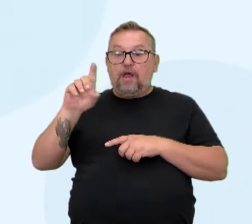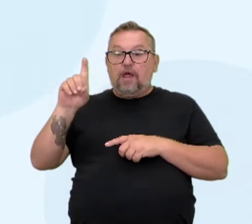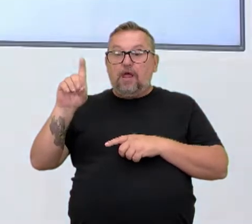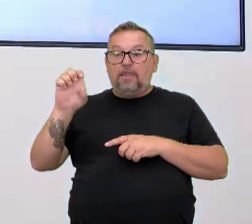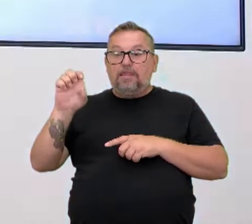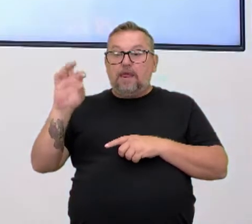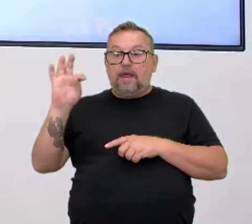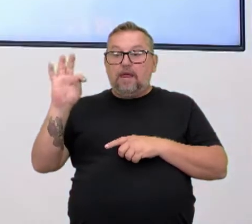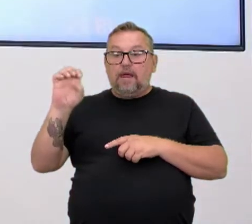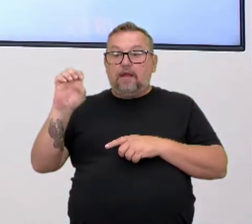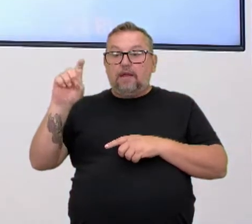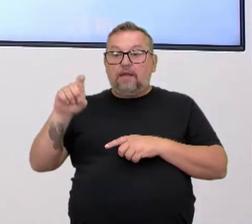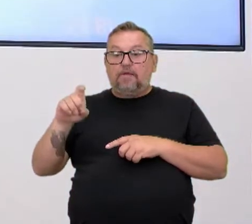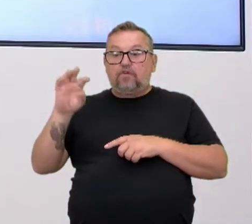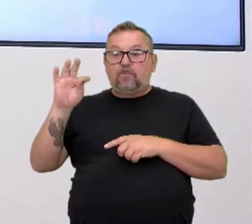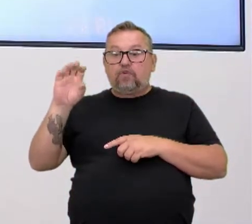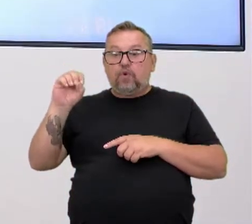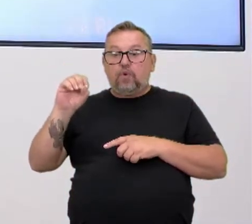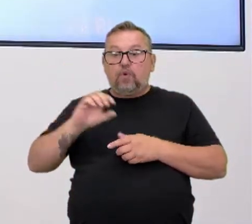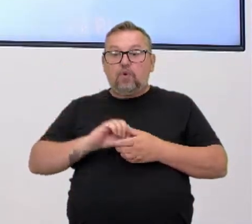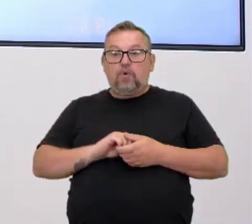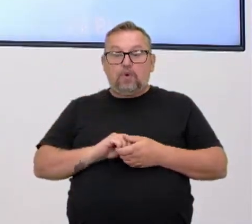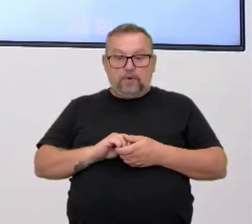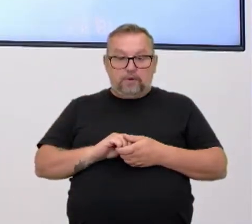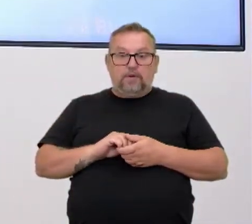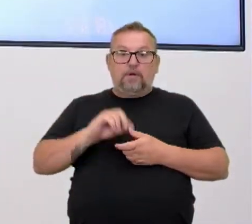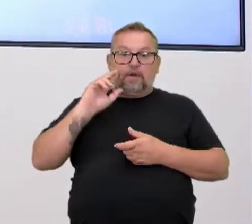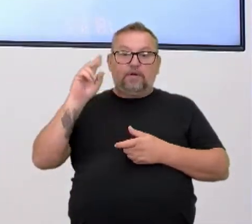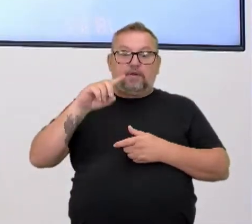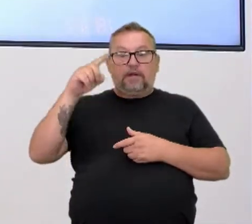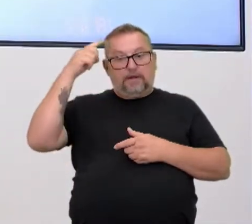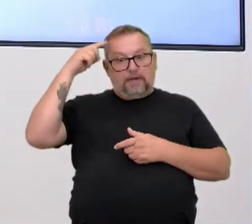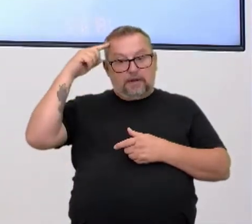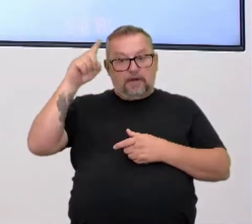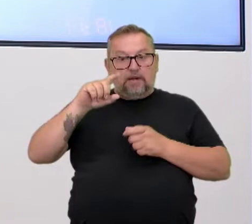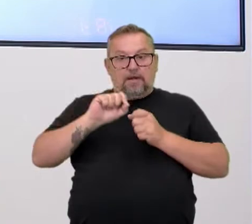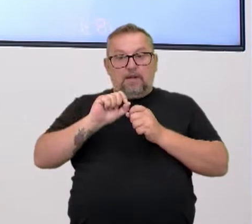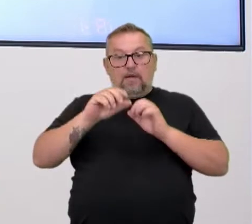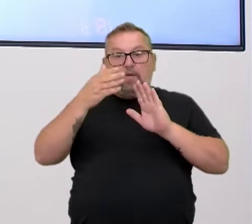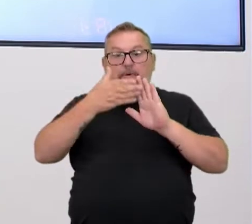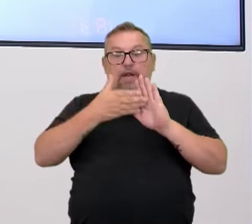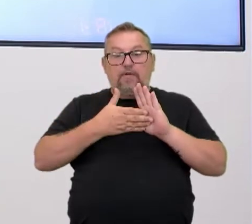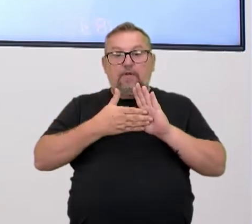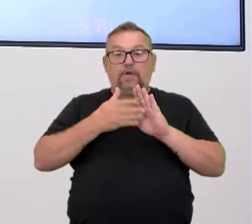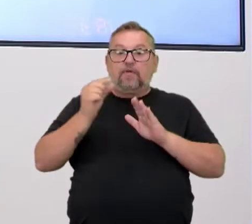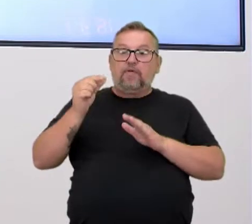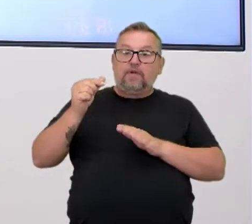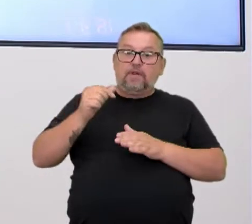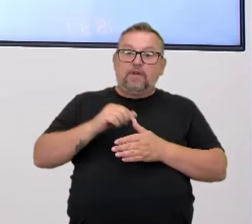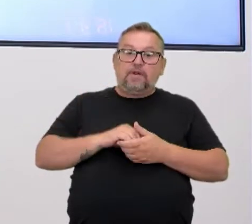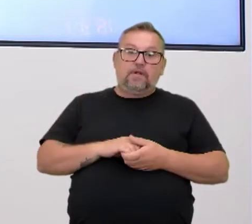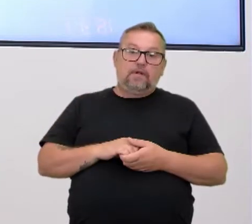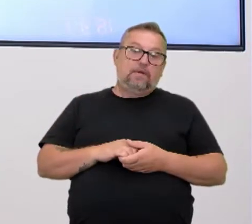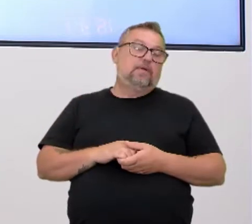para mostrar a sua criatividade. Então, se a ideia central é planejamento financeiro,